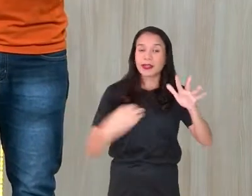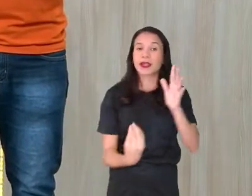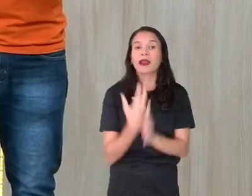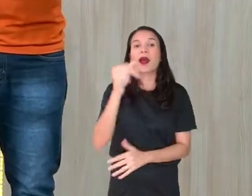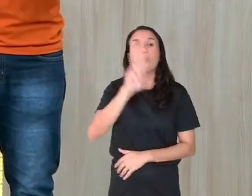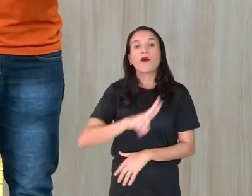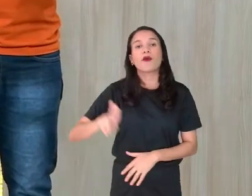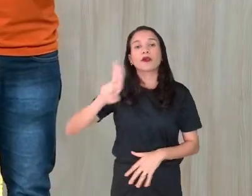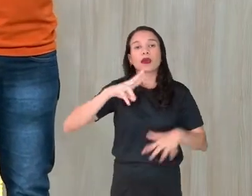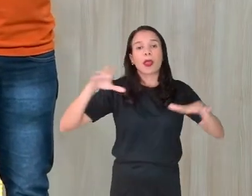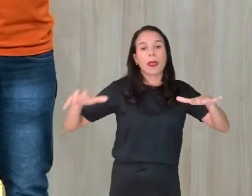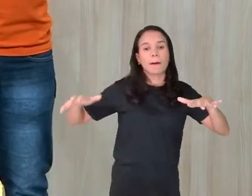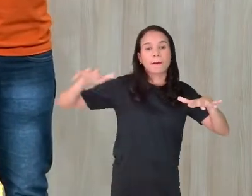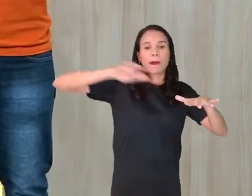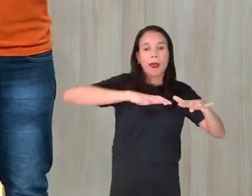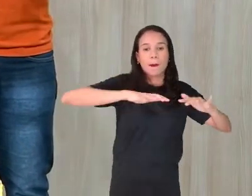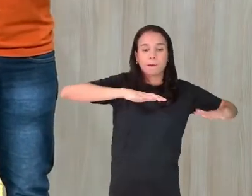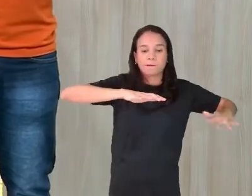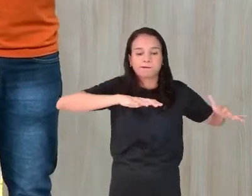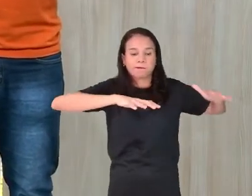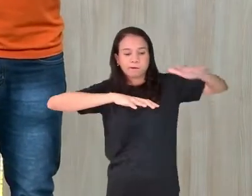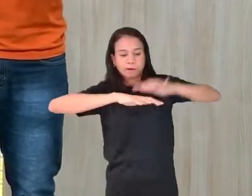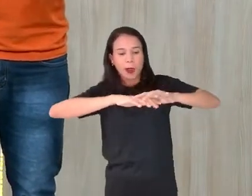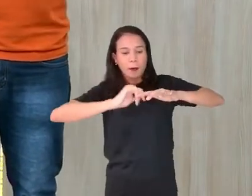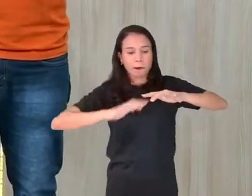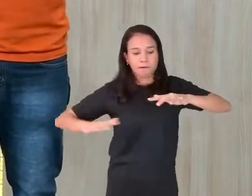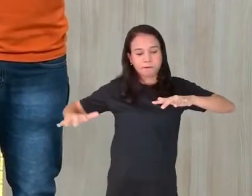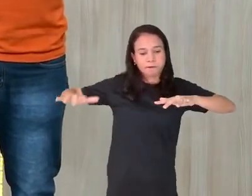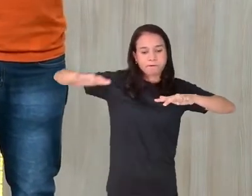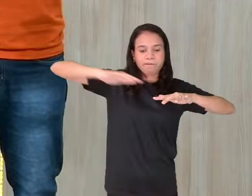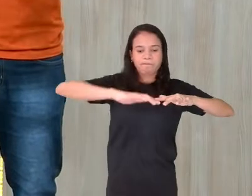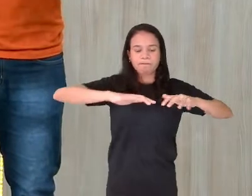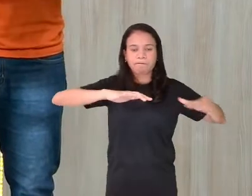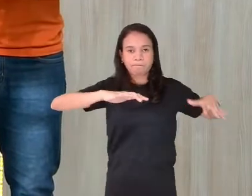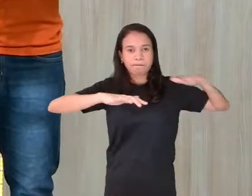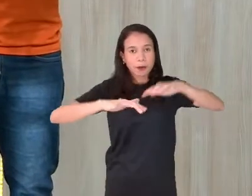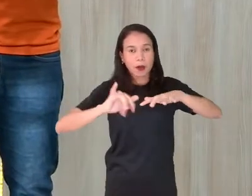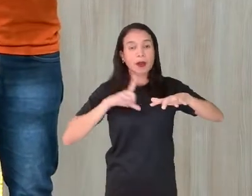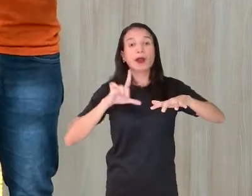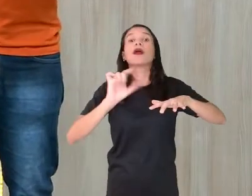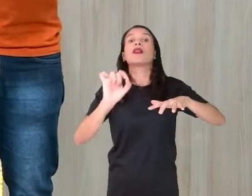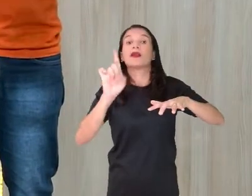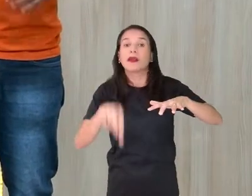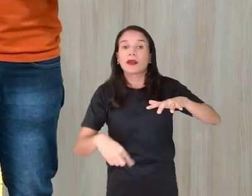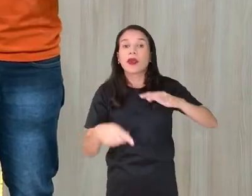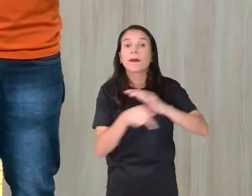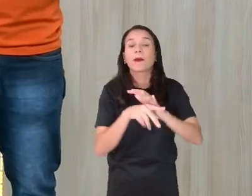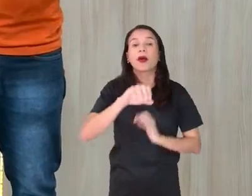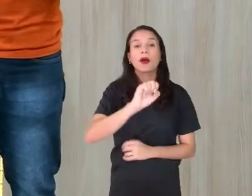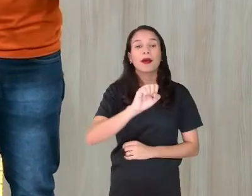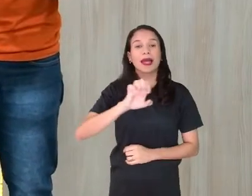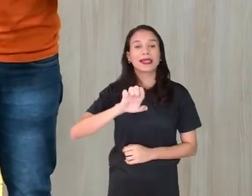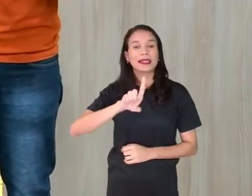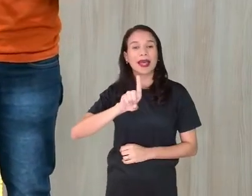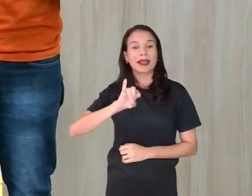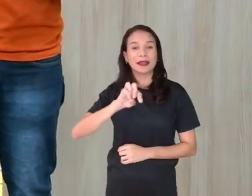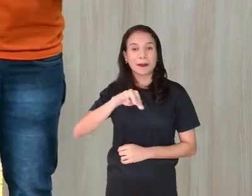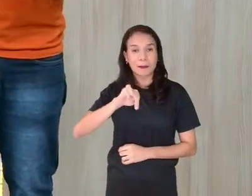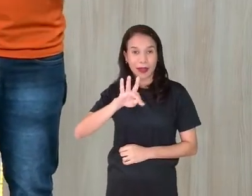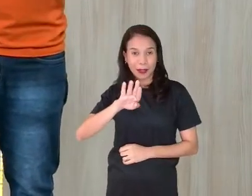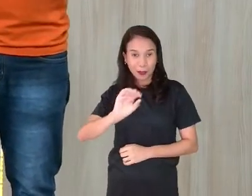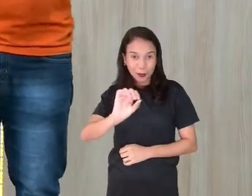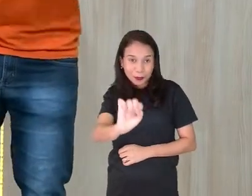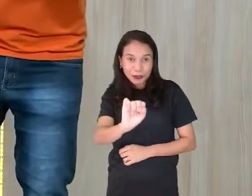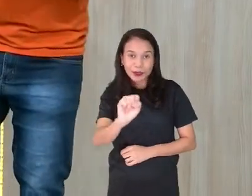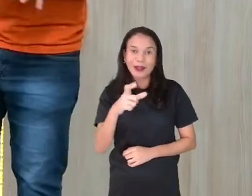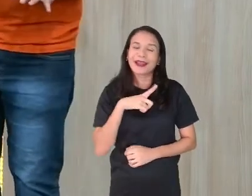de deposição. E essa deposição vai ser deposição de sedimentos, né?